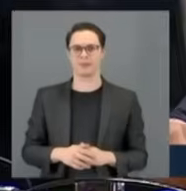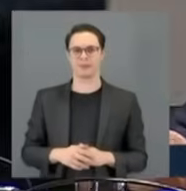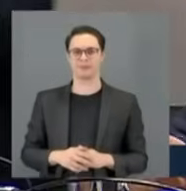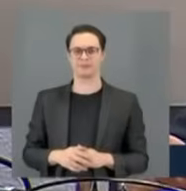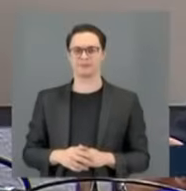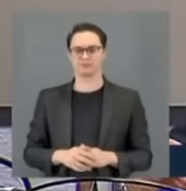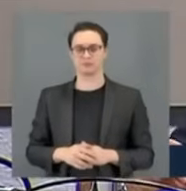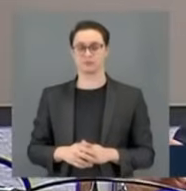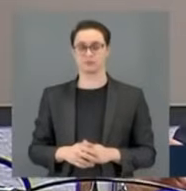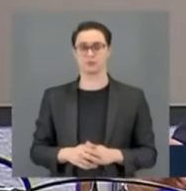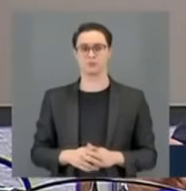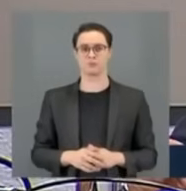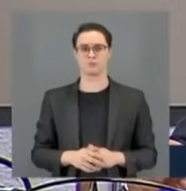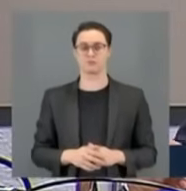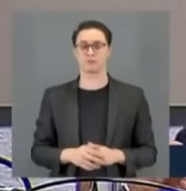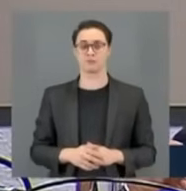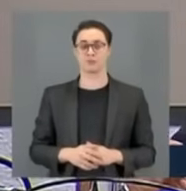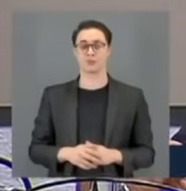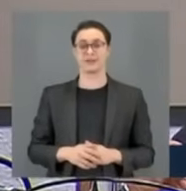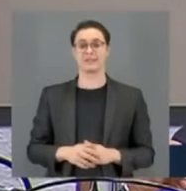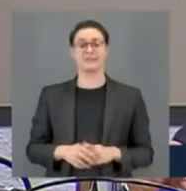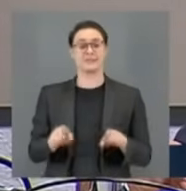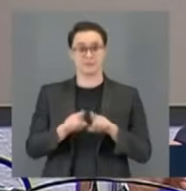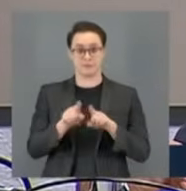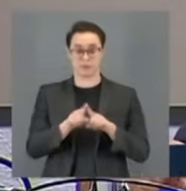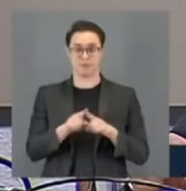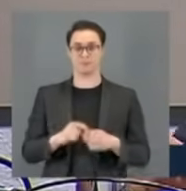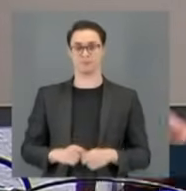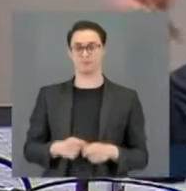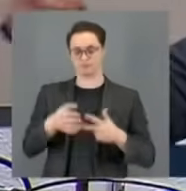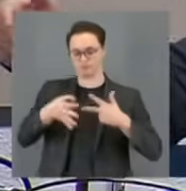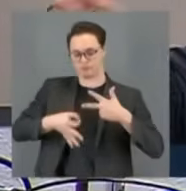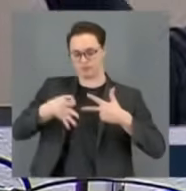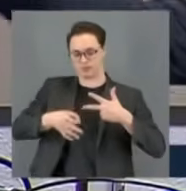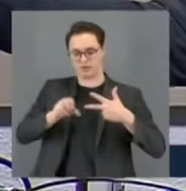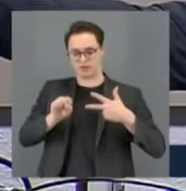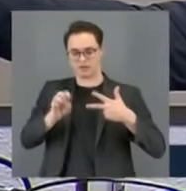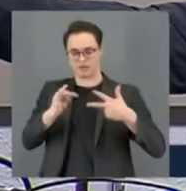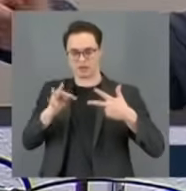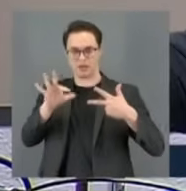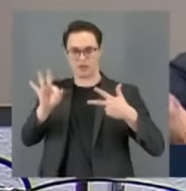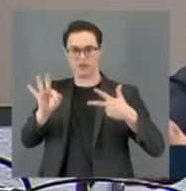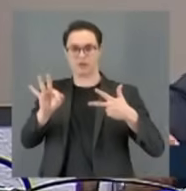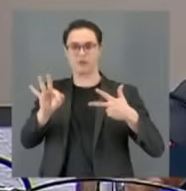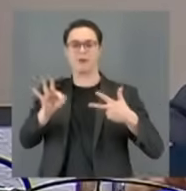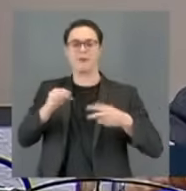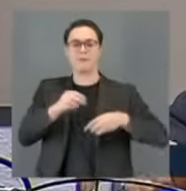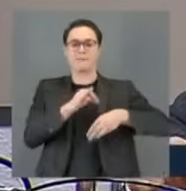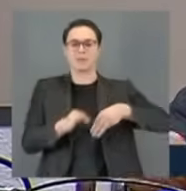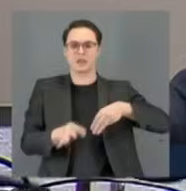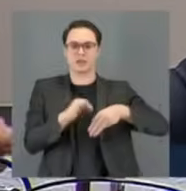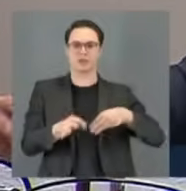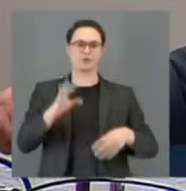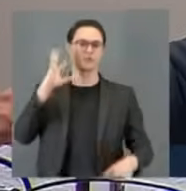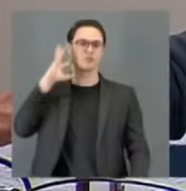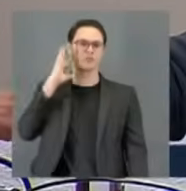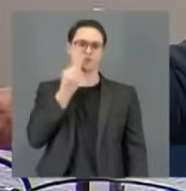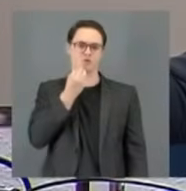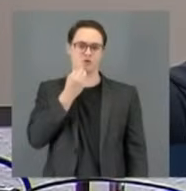O ministro do STF, Dias Toffoli... Pode passar para o próximo, por favor.